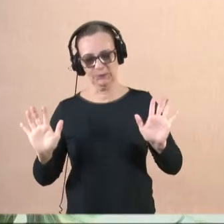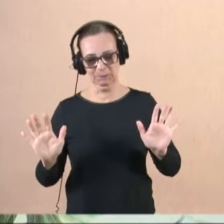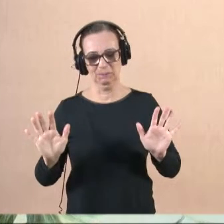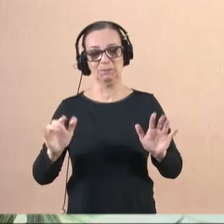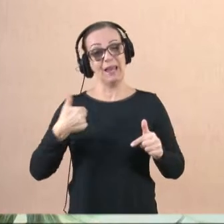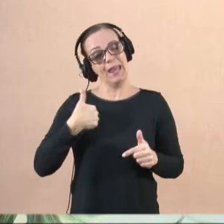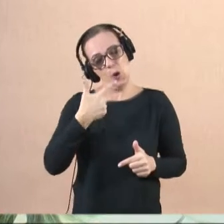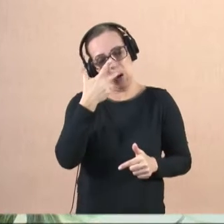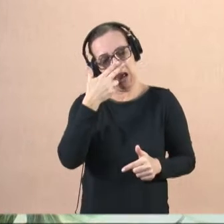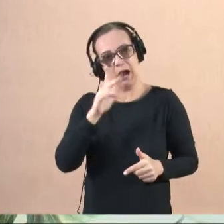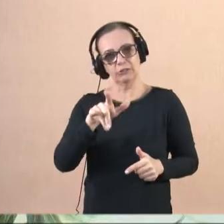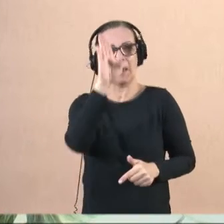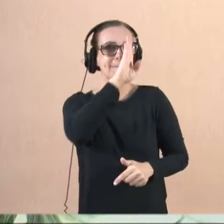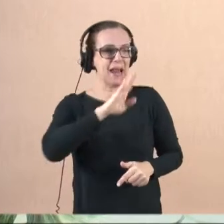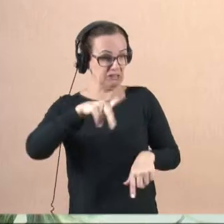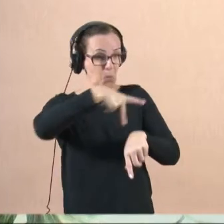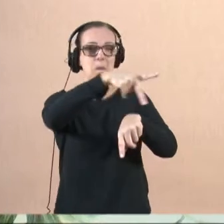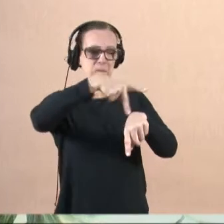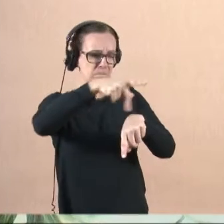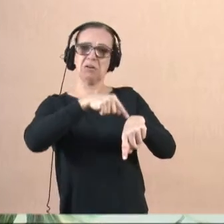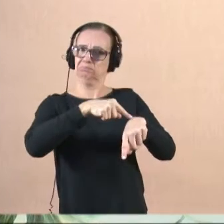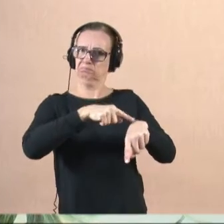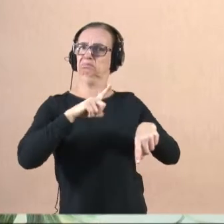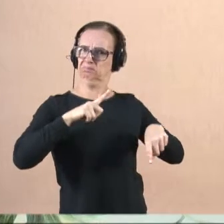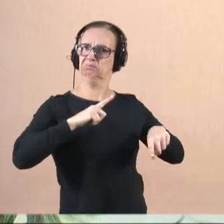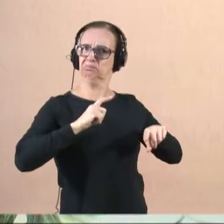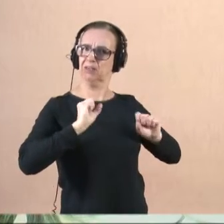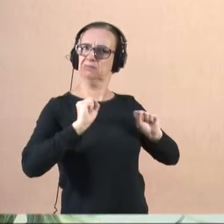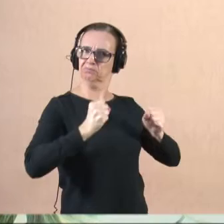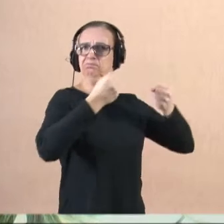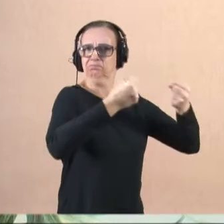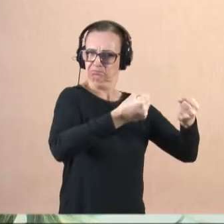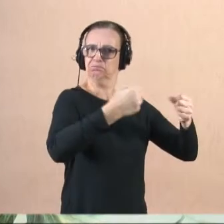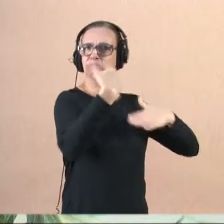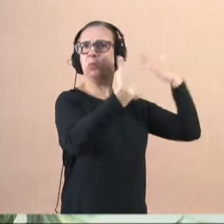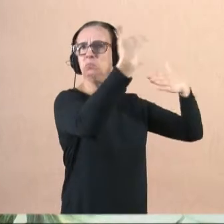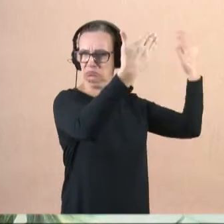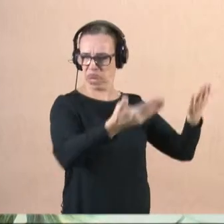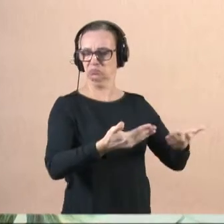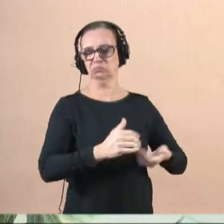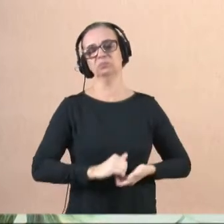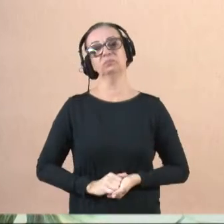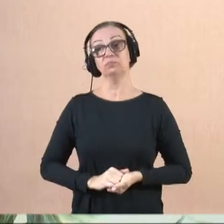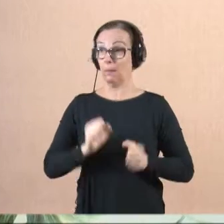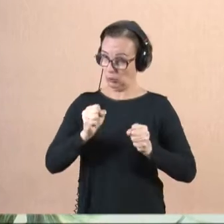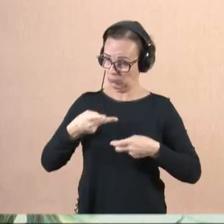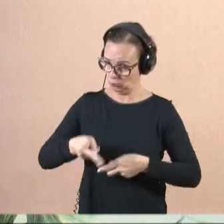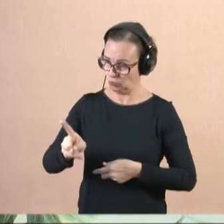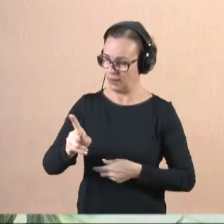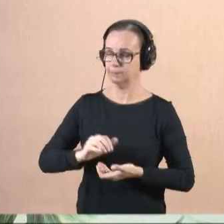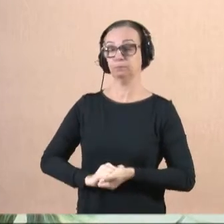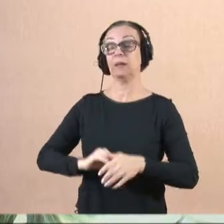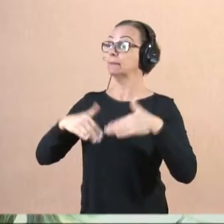eu acho que o brasil é um grande país potenciar nos todos os sentidos ok podemos seguir